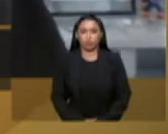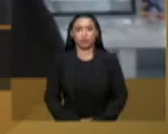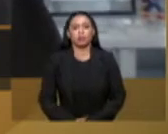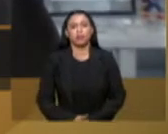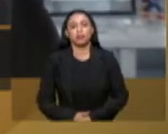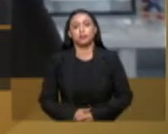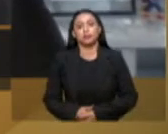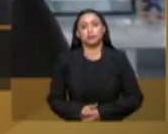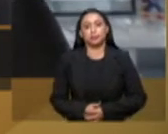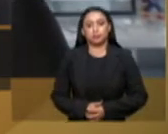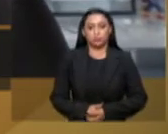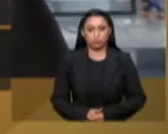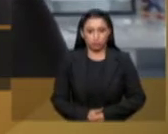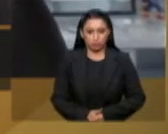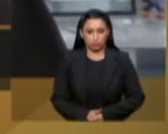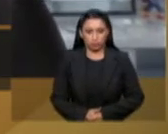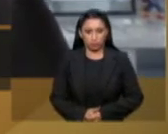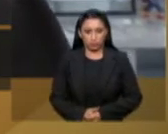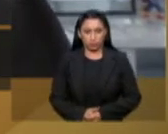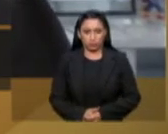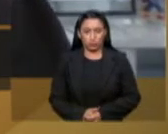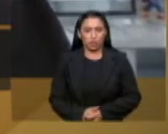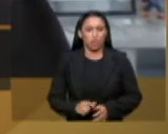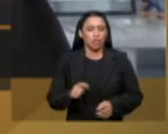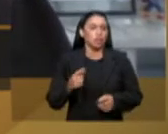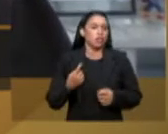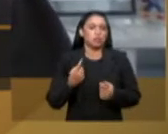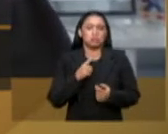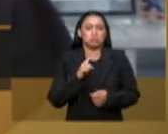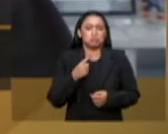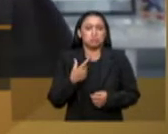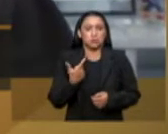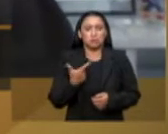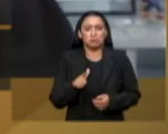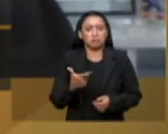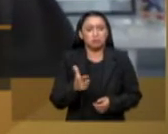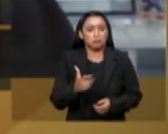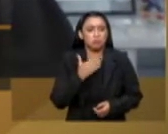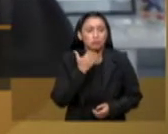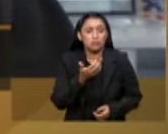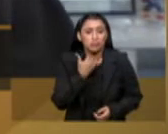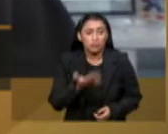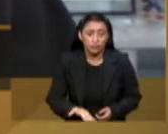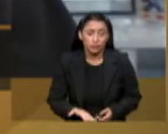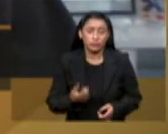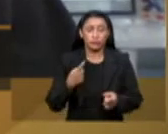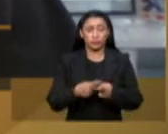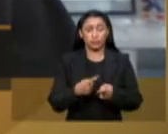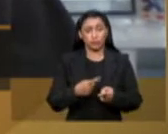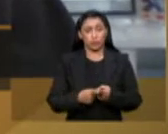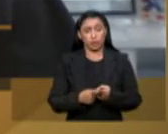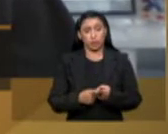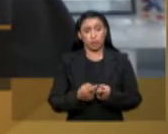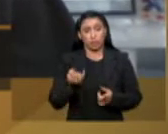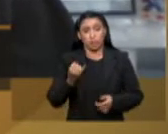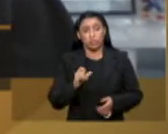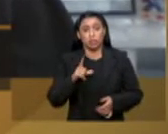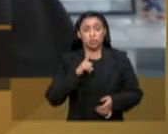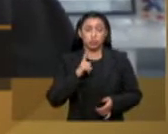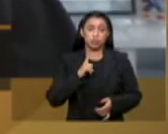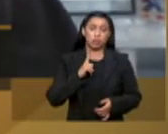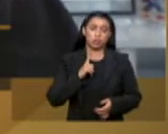desses dispositivos, ela é inócua, ela é inútil? Porque se vale o